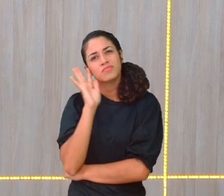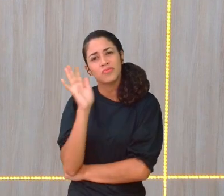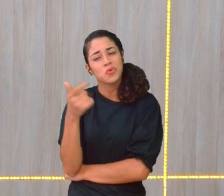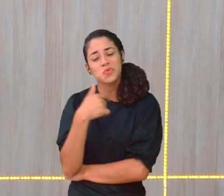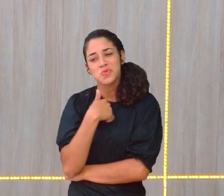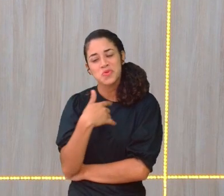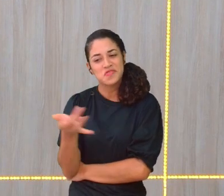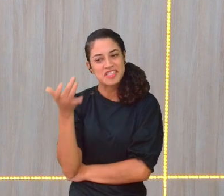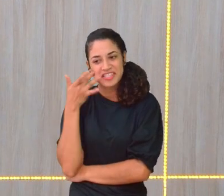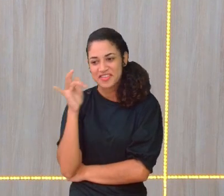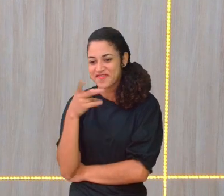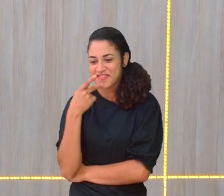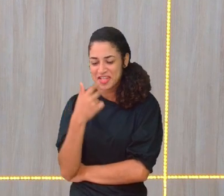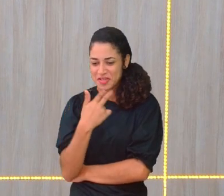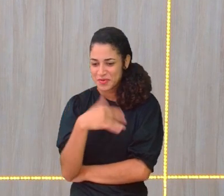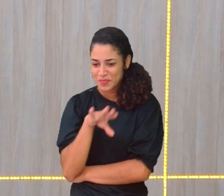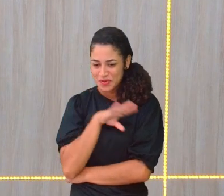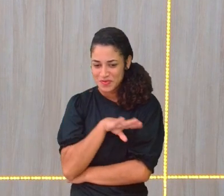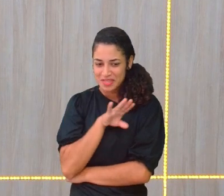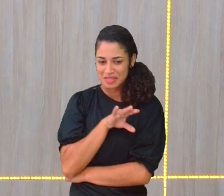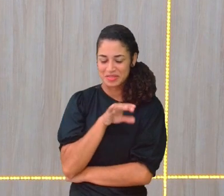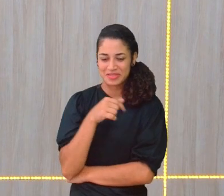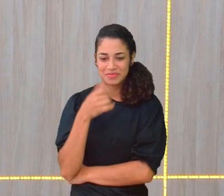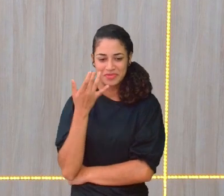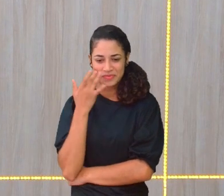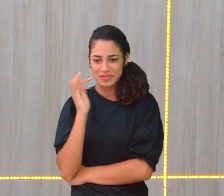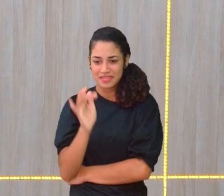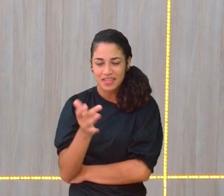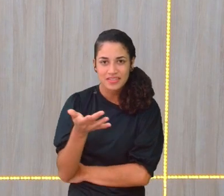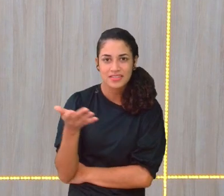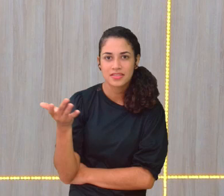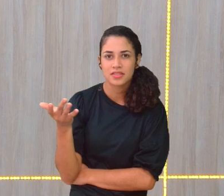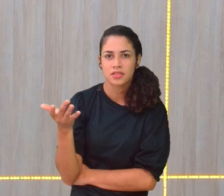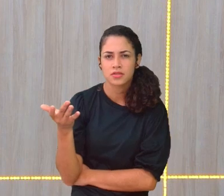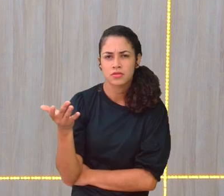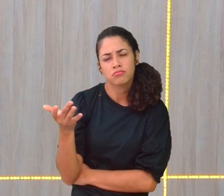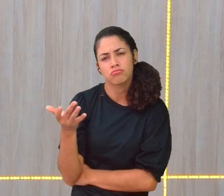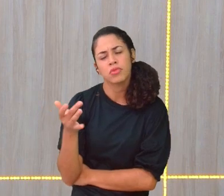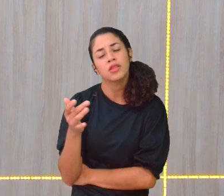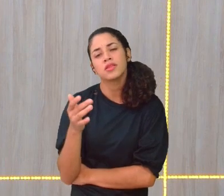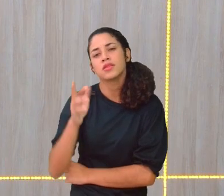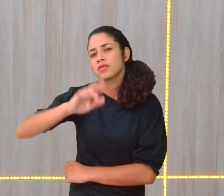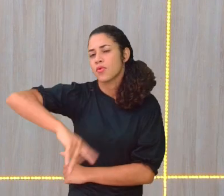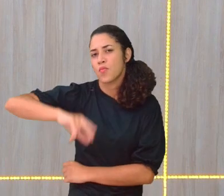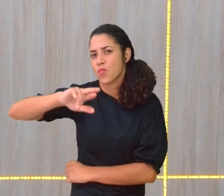língua portuguesa, não é? Eu não sei nada de gramática. E não é, não é? Existem